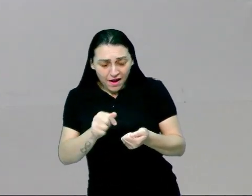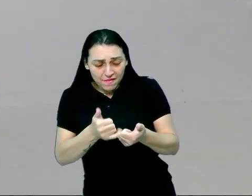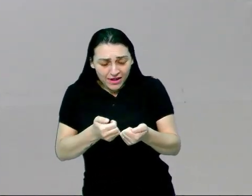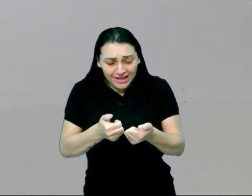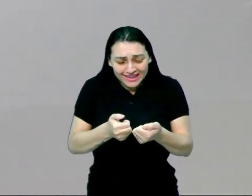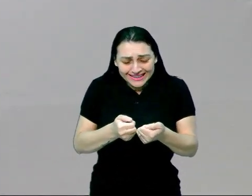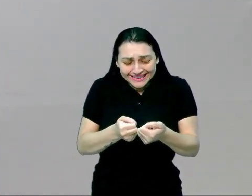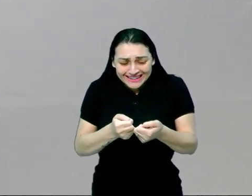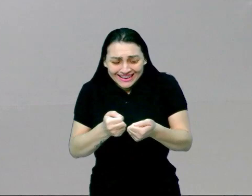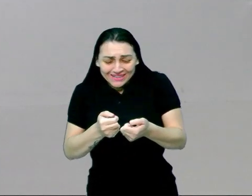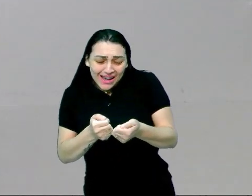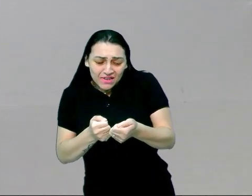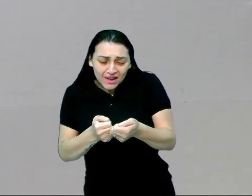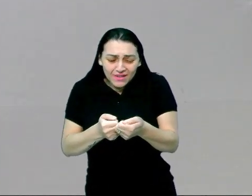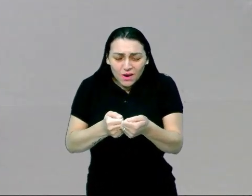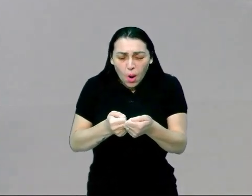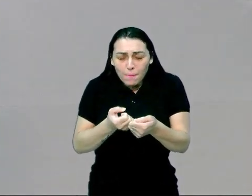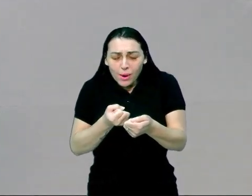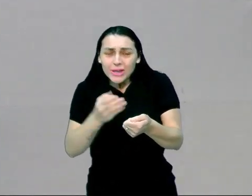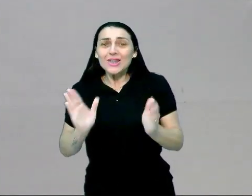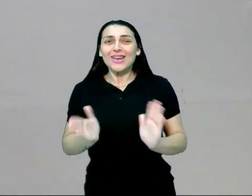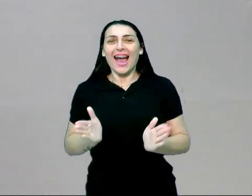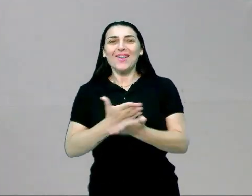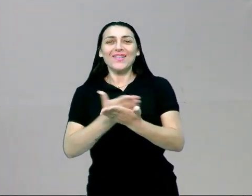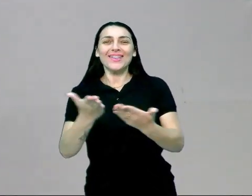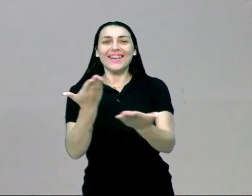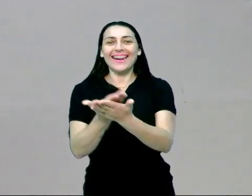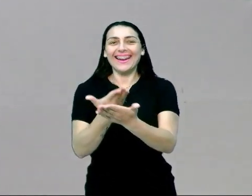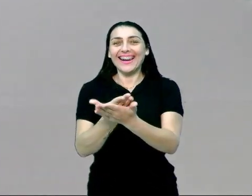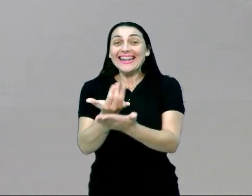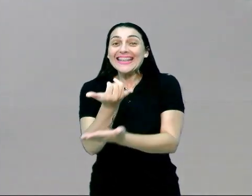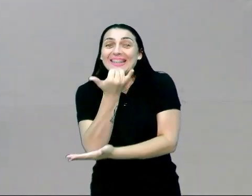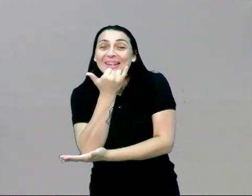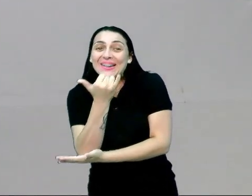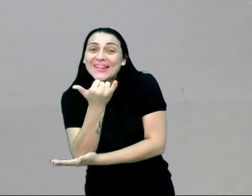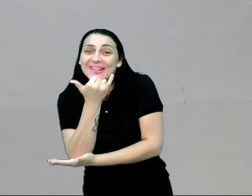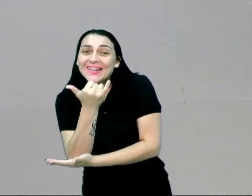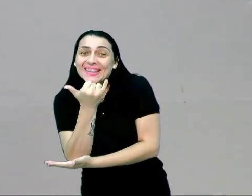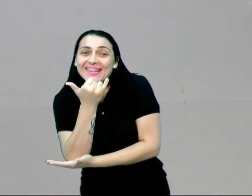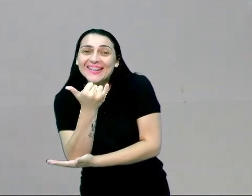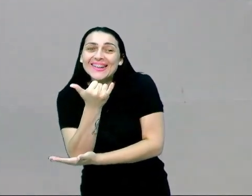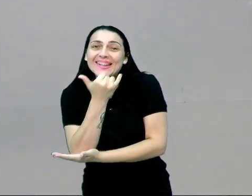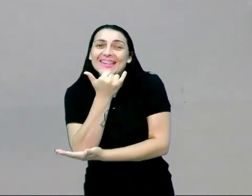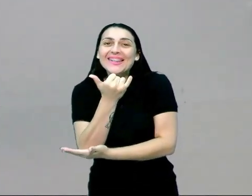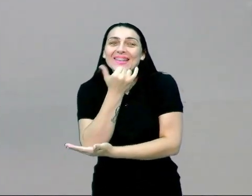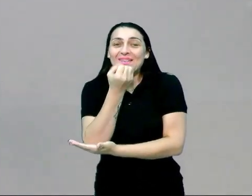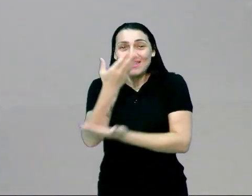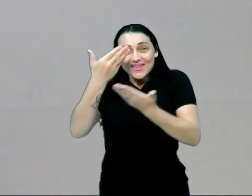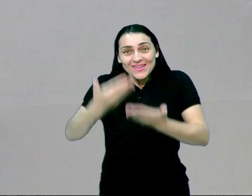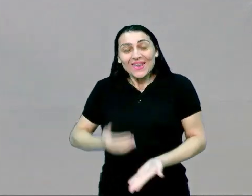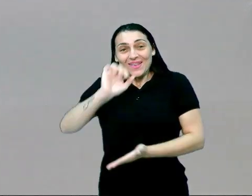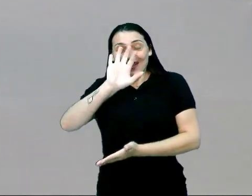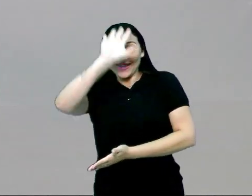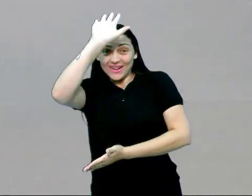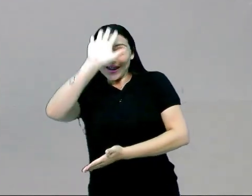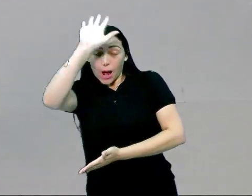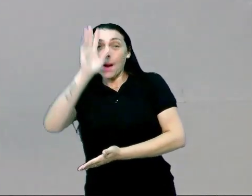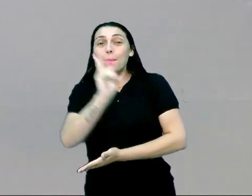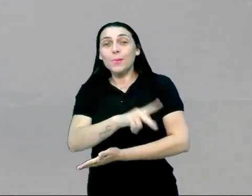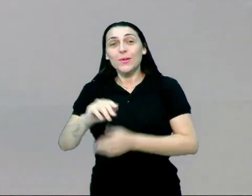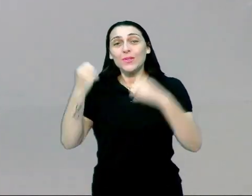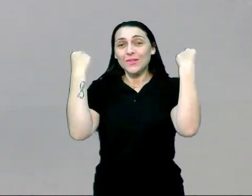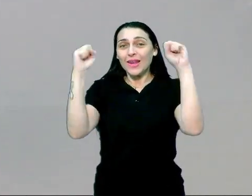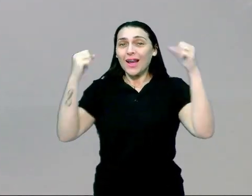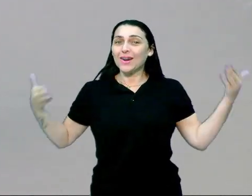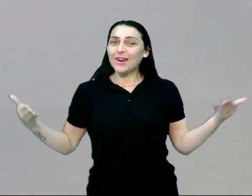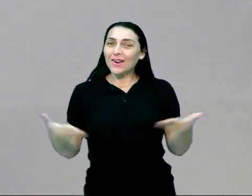Vai, isso. Vira. Opa, já começou a aula. Desculpa. Tudo bom com vocês? Eu sou o André Vasconcelos, professor de Educação Física,